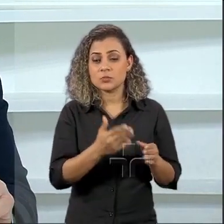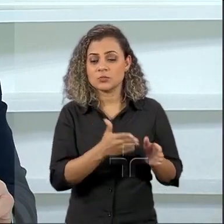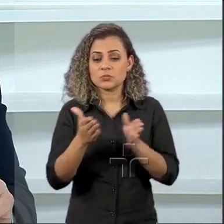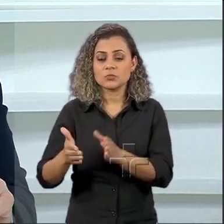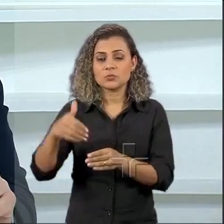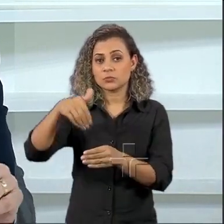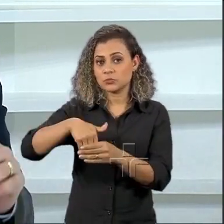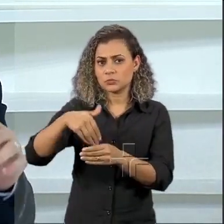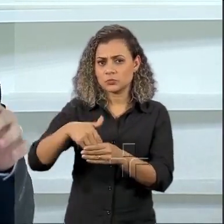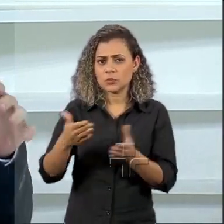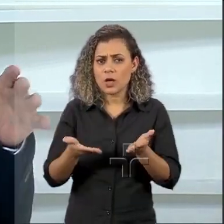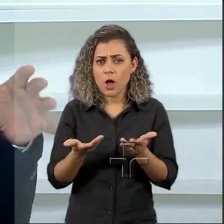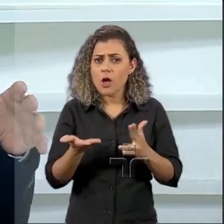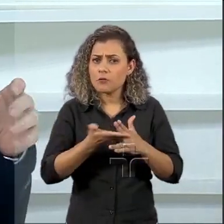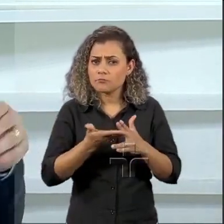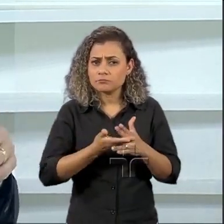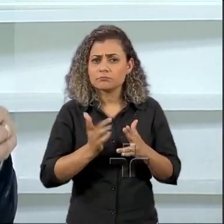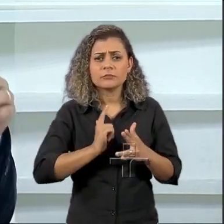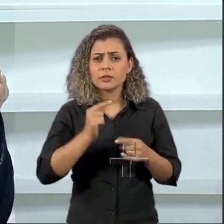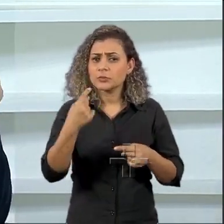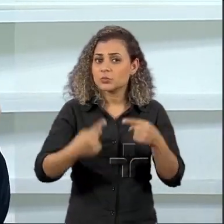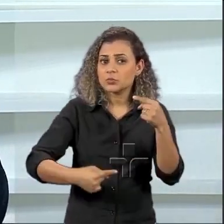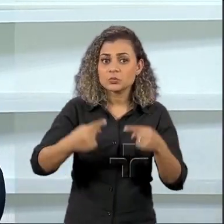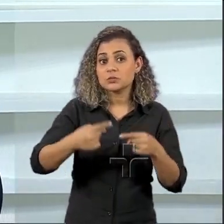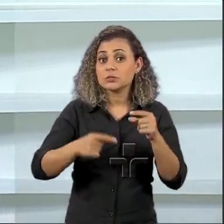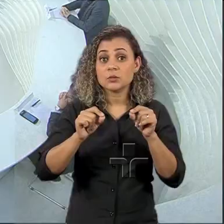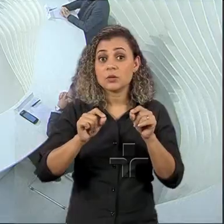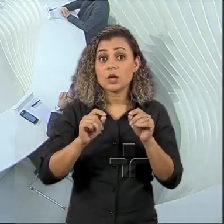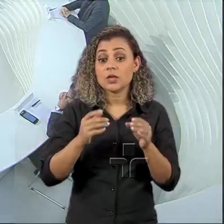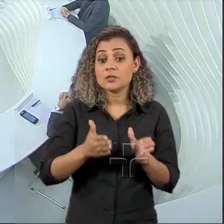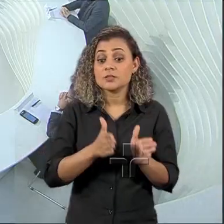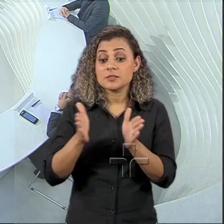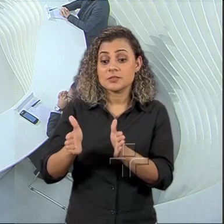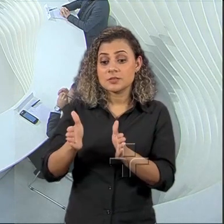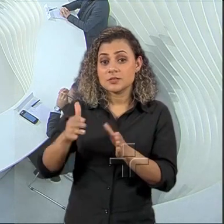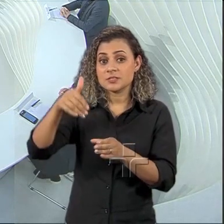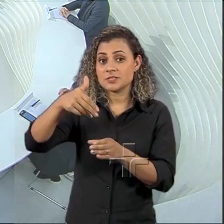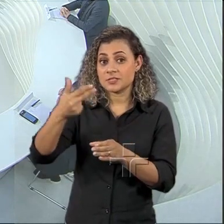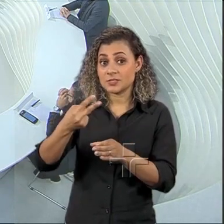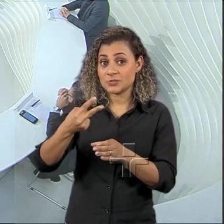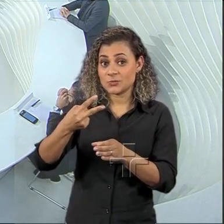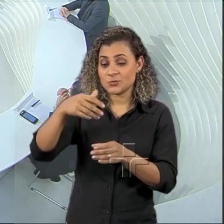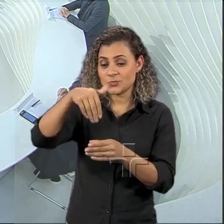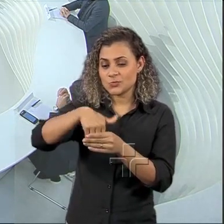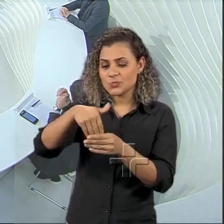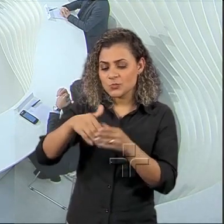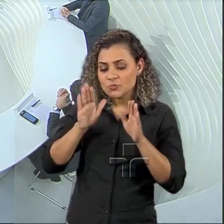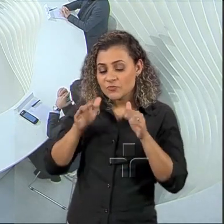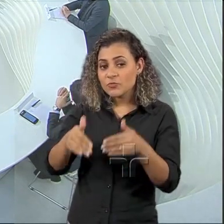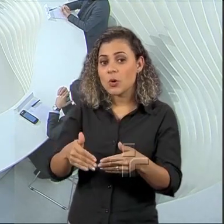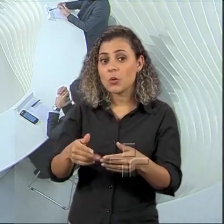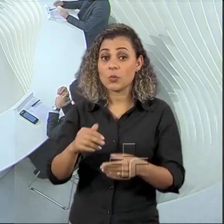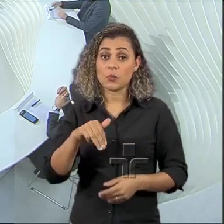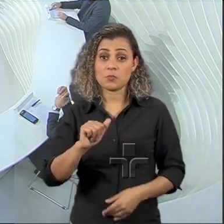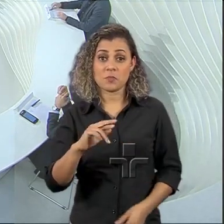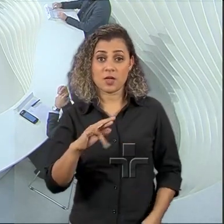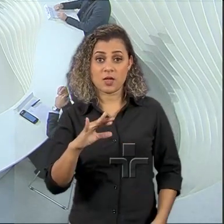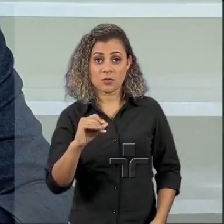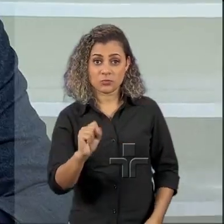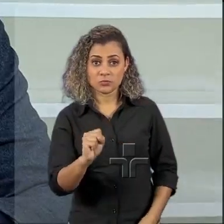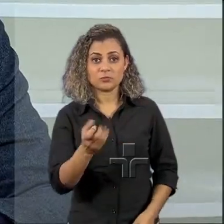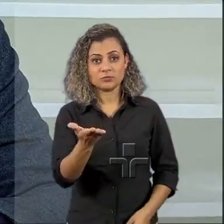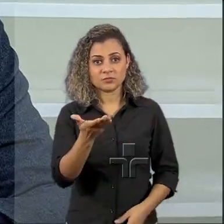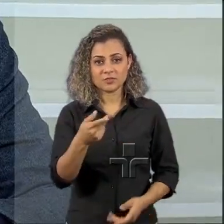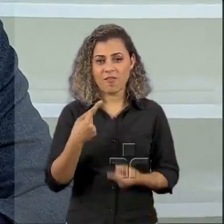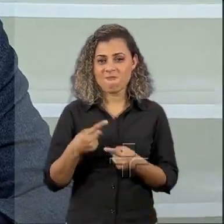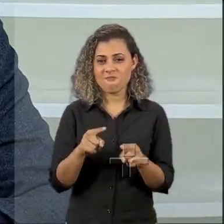bloco, vamos situar mais a discussão no segundo turno. O Marcos queria fazer uma provocação inicial, por favor.